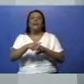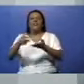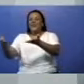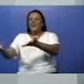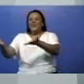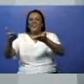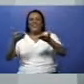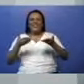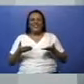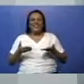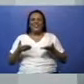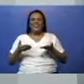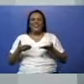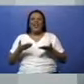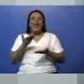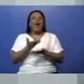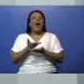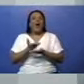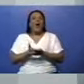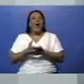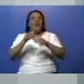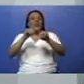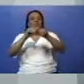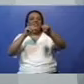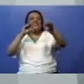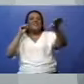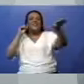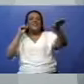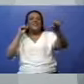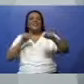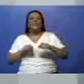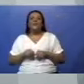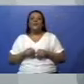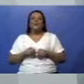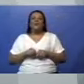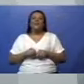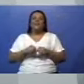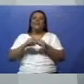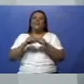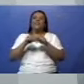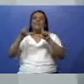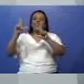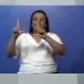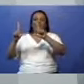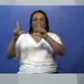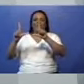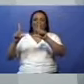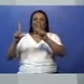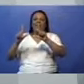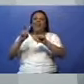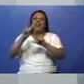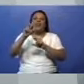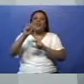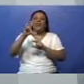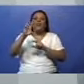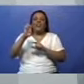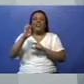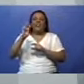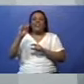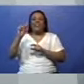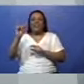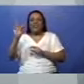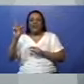essa videoaula que vai chegar para você pela Vale TV. Então vamos lá, hoje nós vamos estudar sobre sujeito e